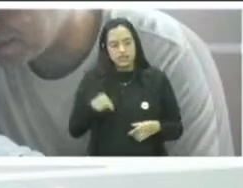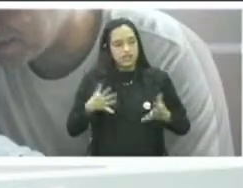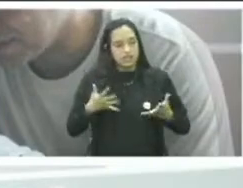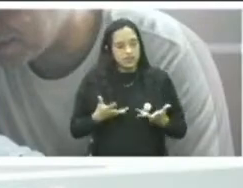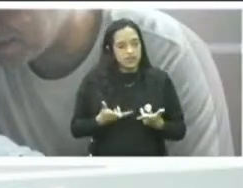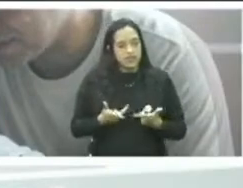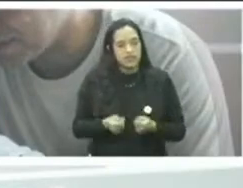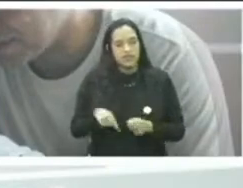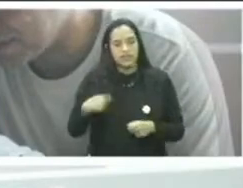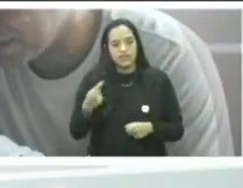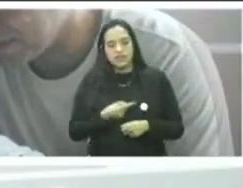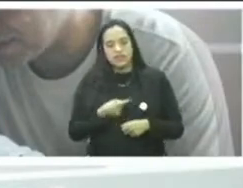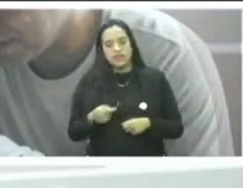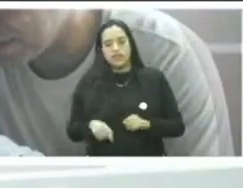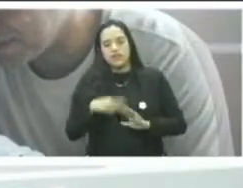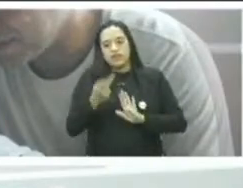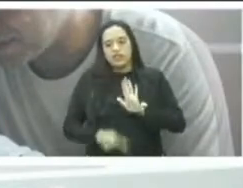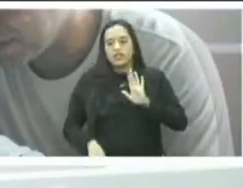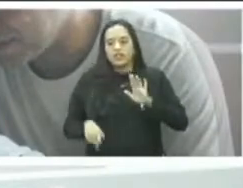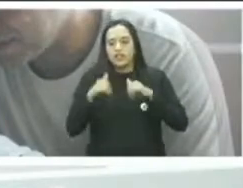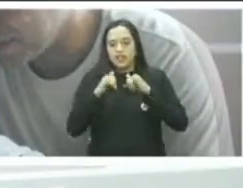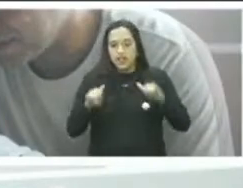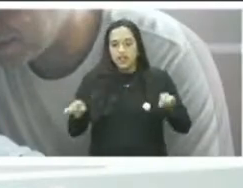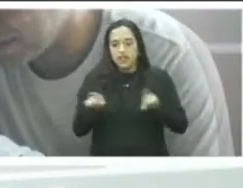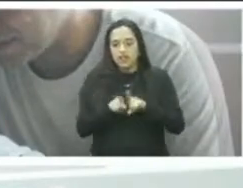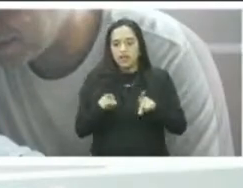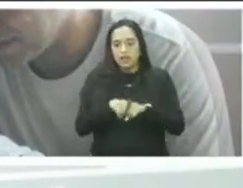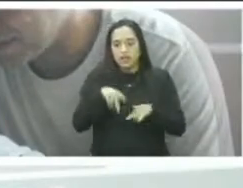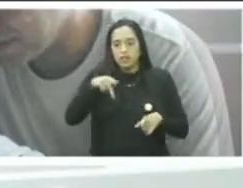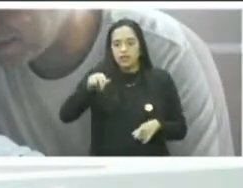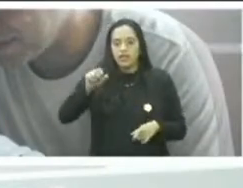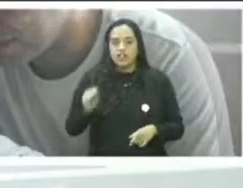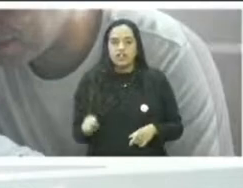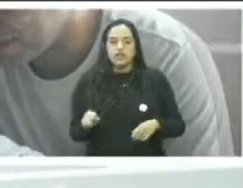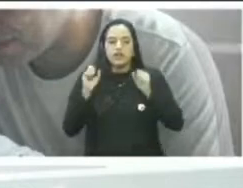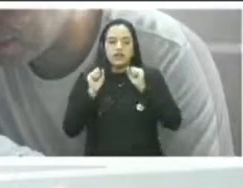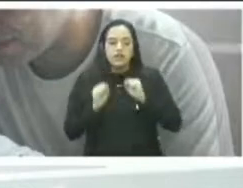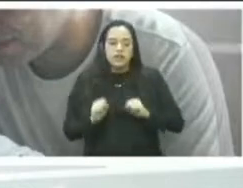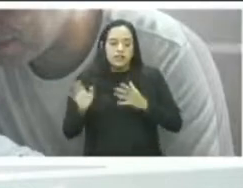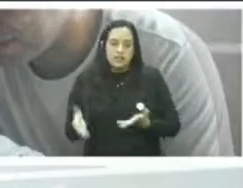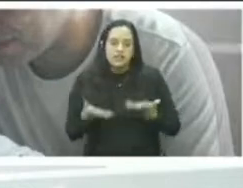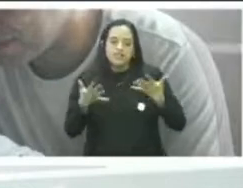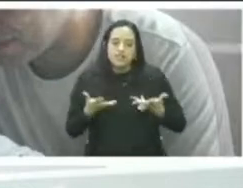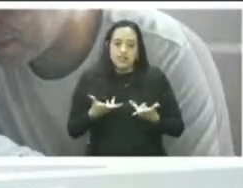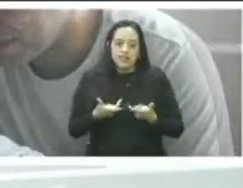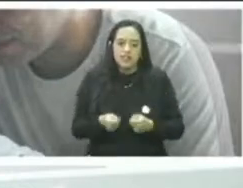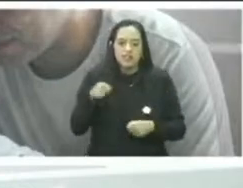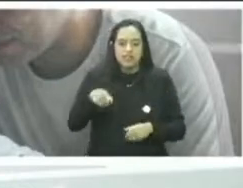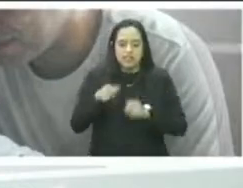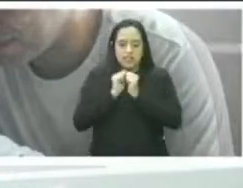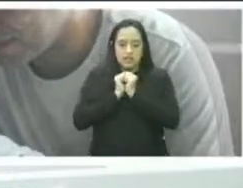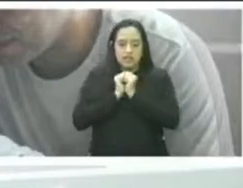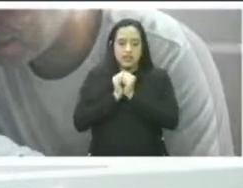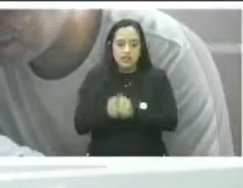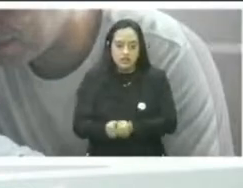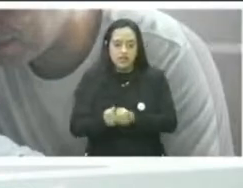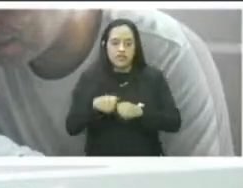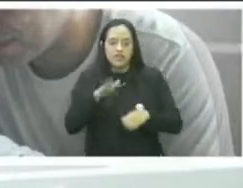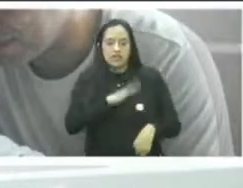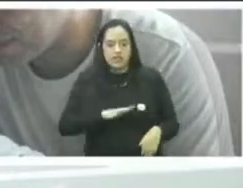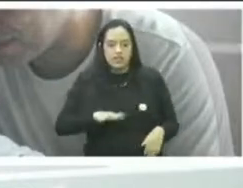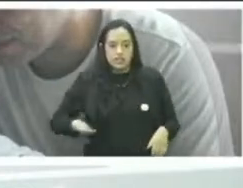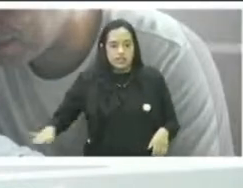da APS, para poder qualificar esse acompanhamento, né, das crianças prematuras.